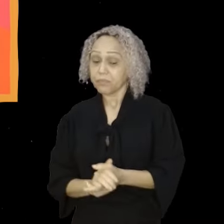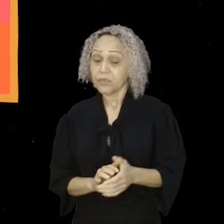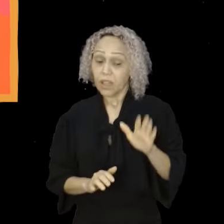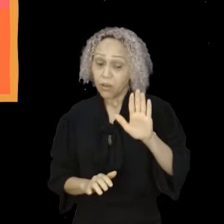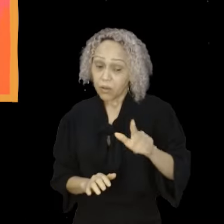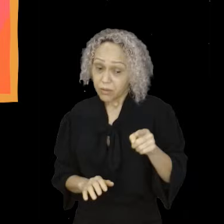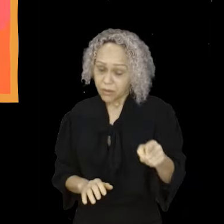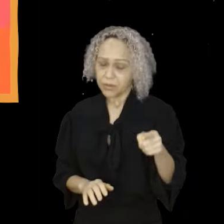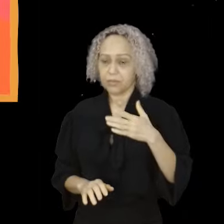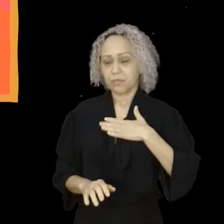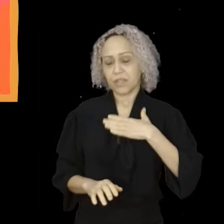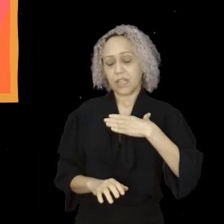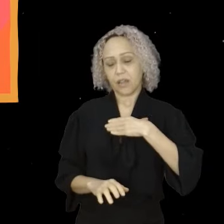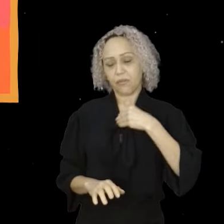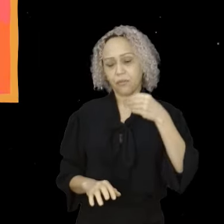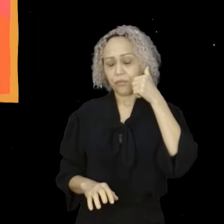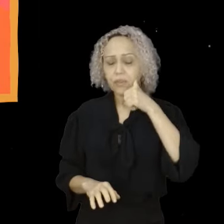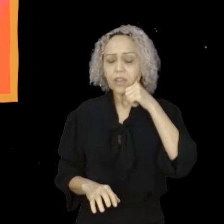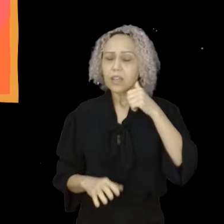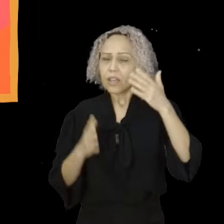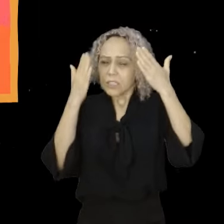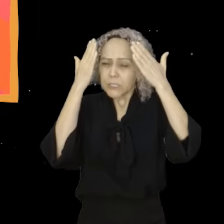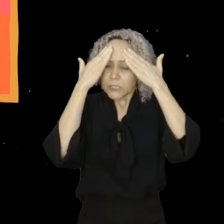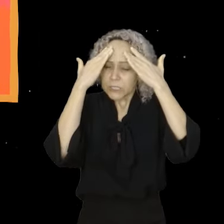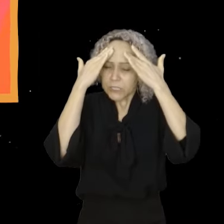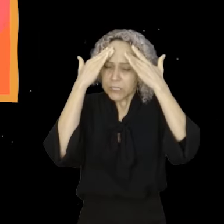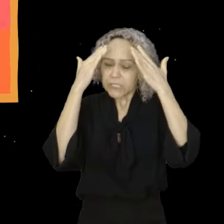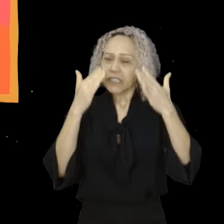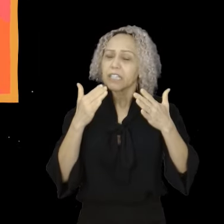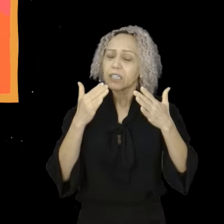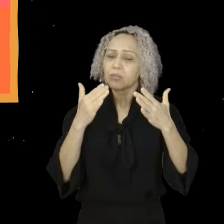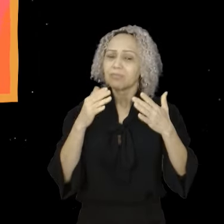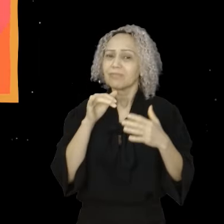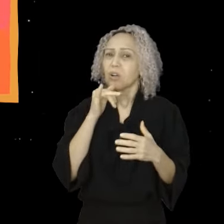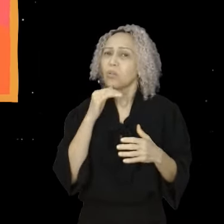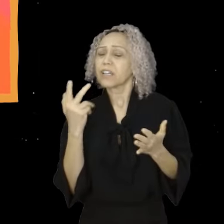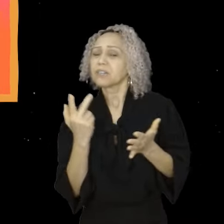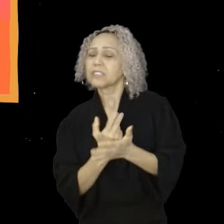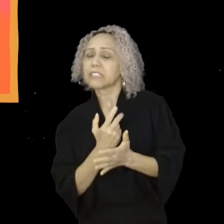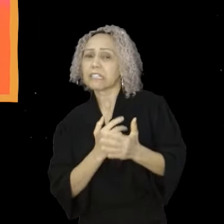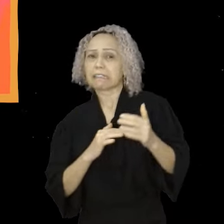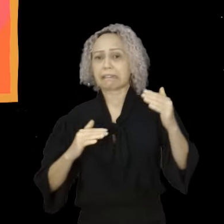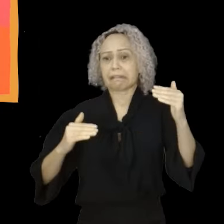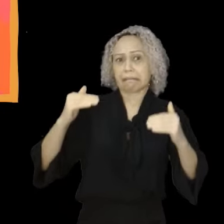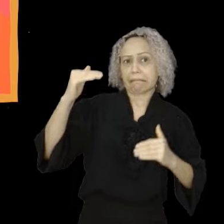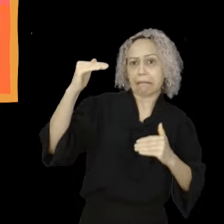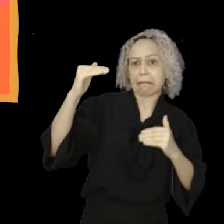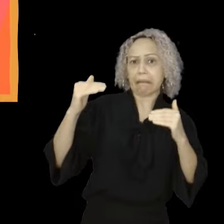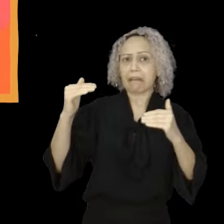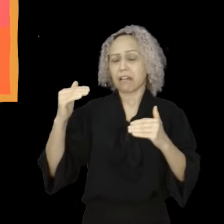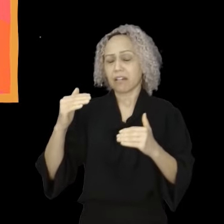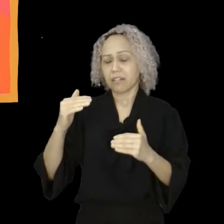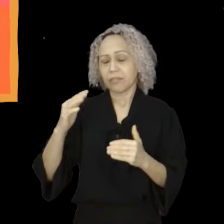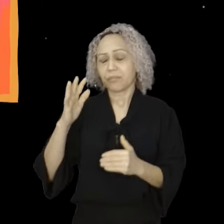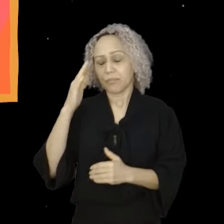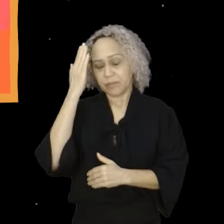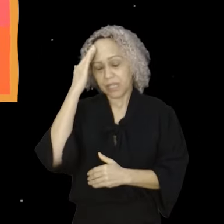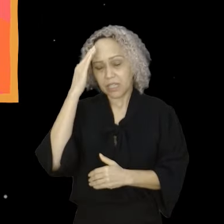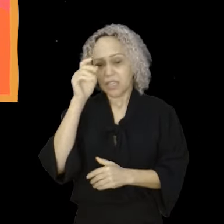entendeu que existem tipos diferentes de trabalho, que as pessoas recebem dinheiro pelo trabalho, e